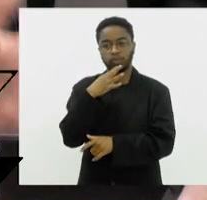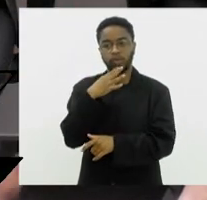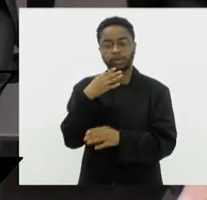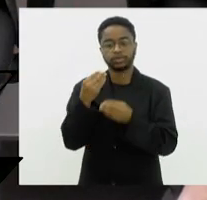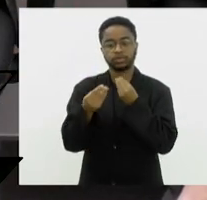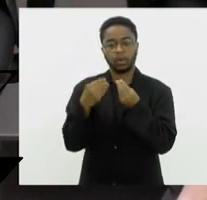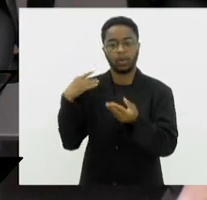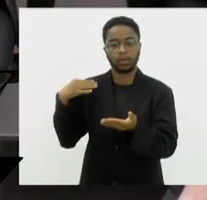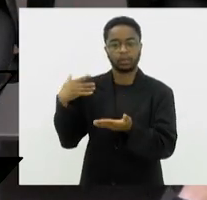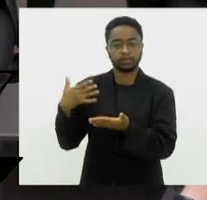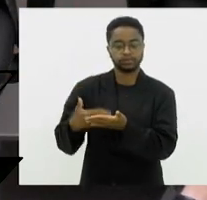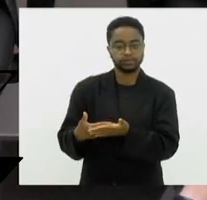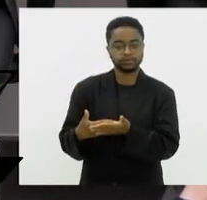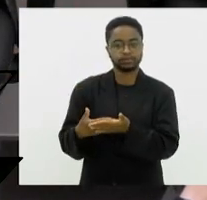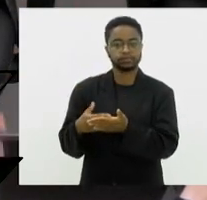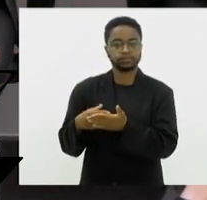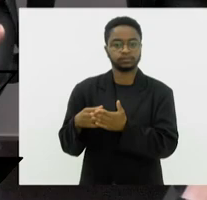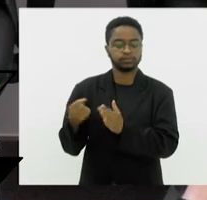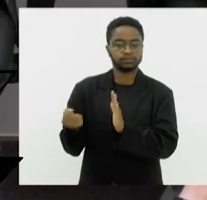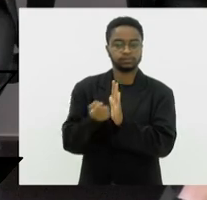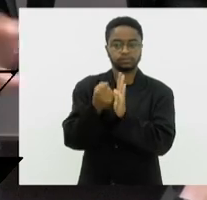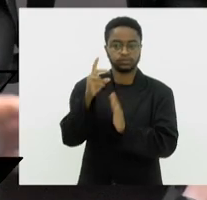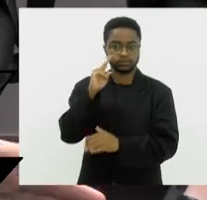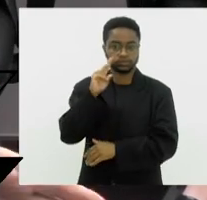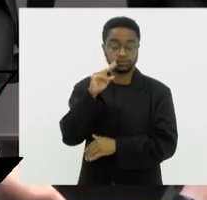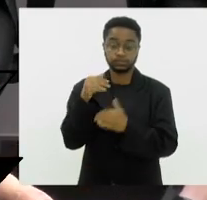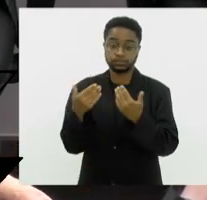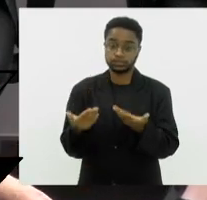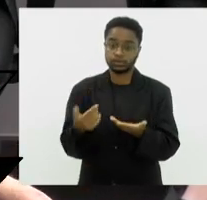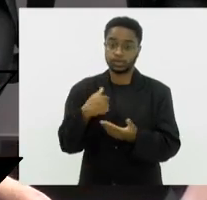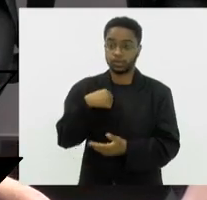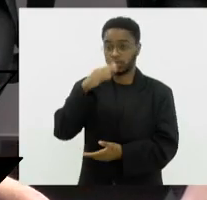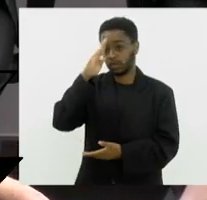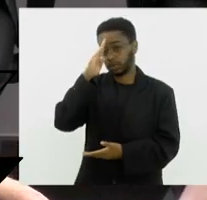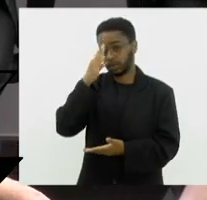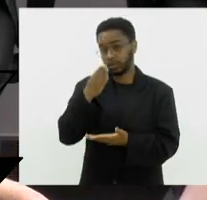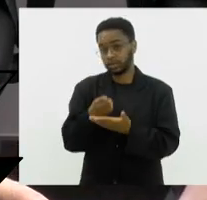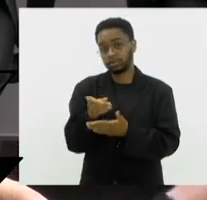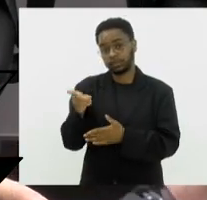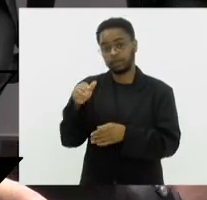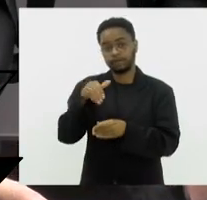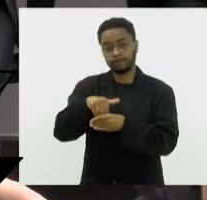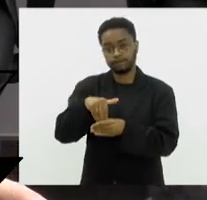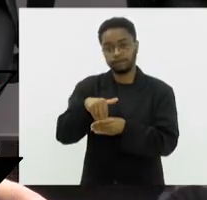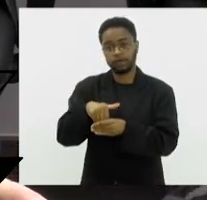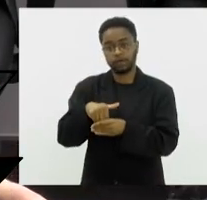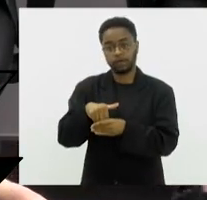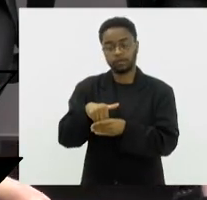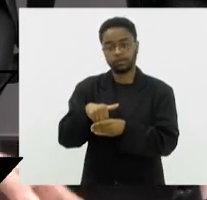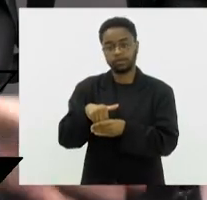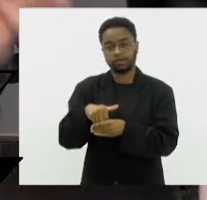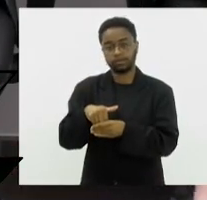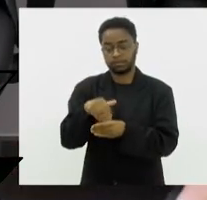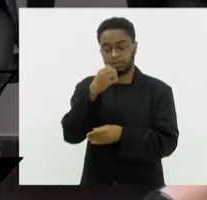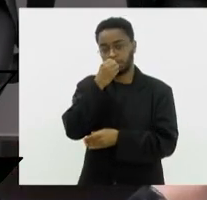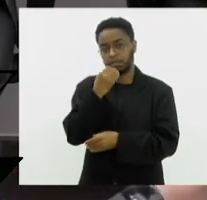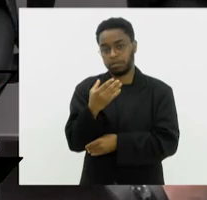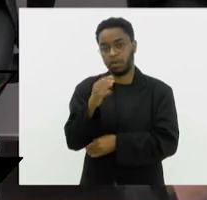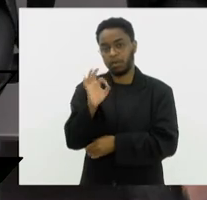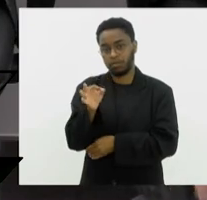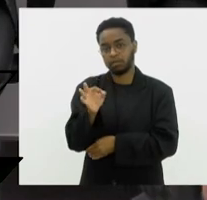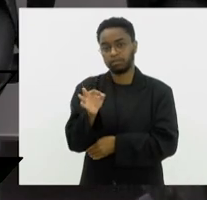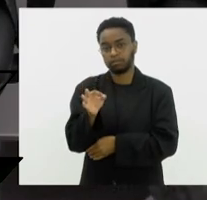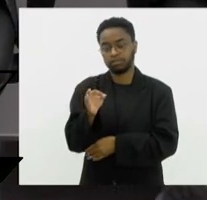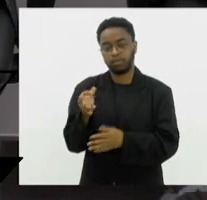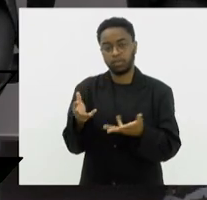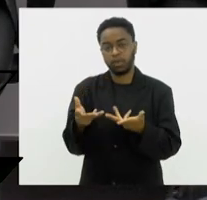processo histórico. Então, acho que o seu voto está de muito bom, de muito